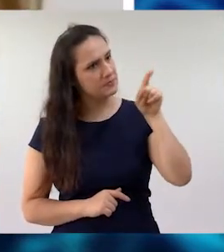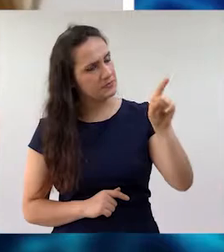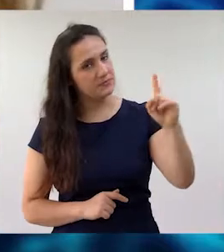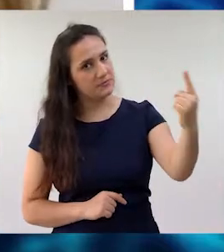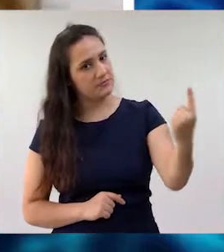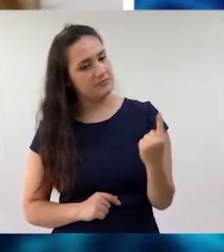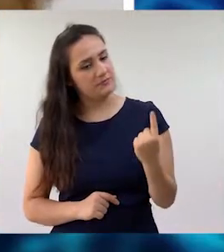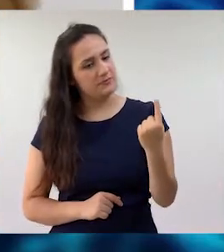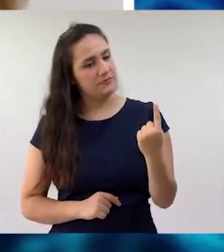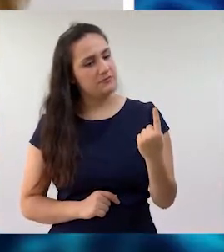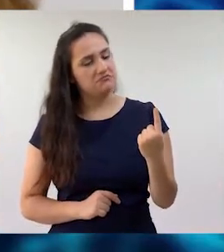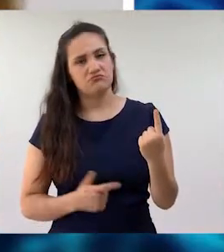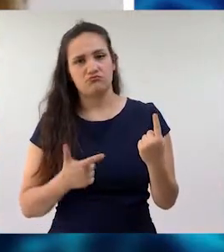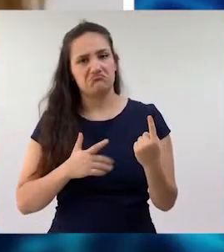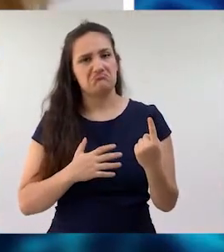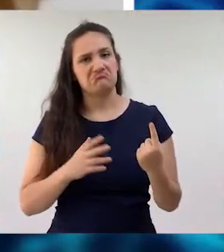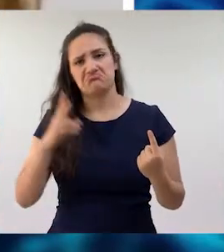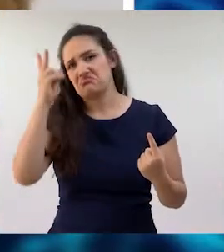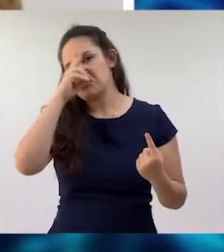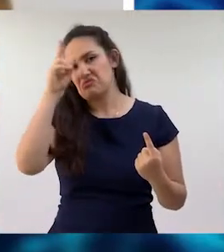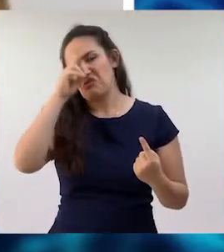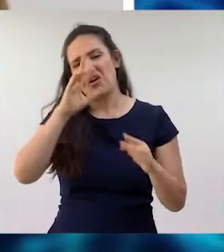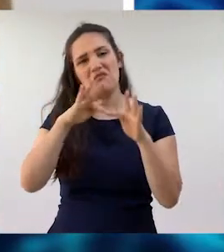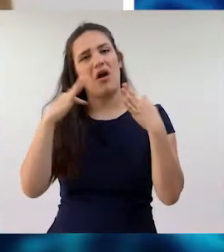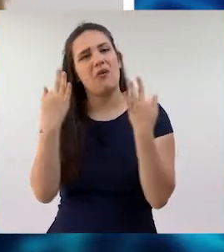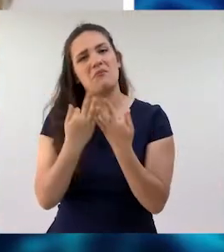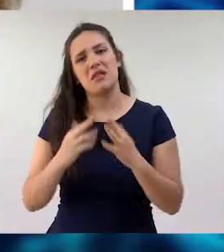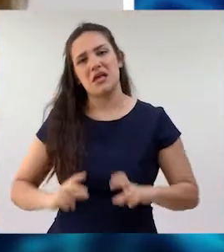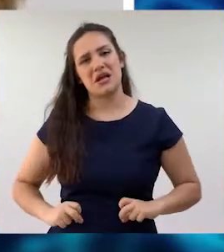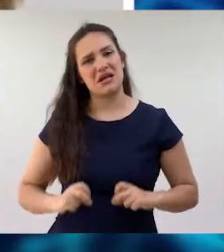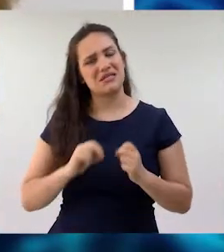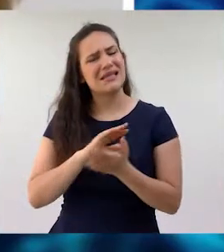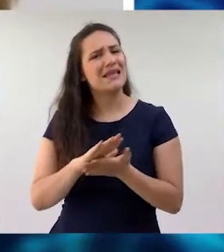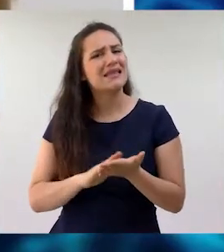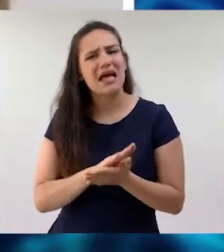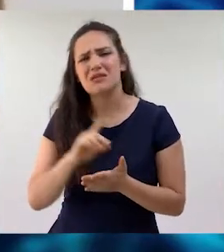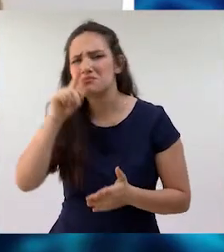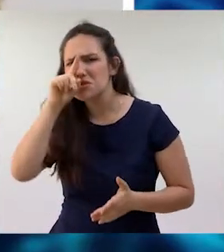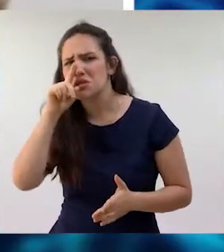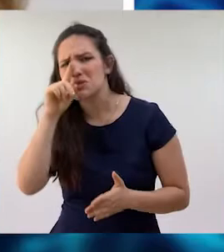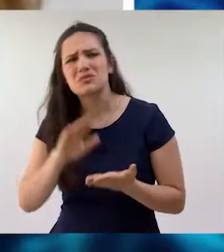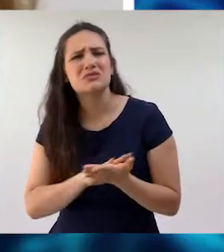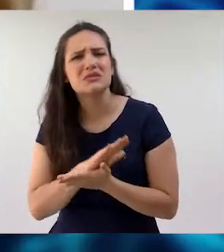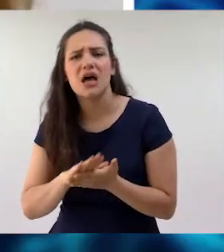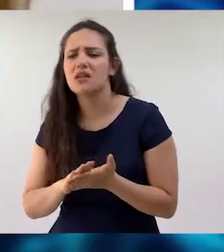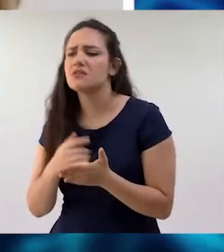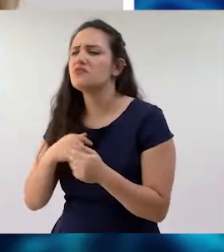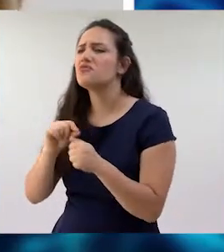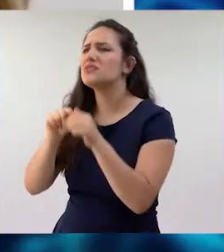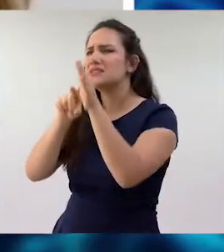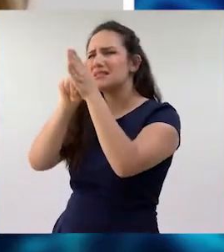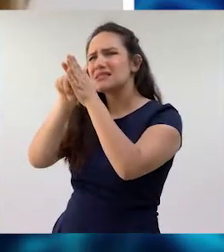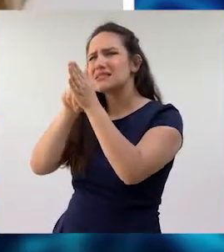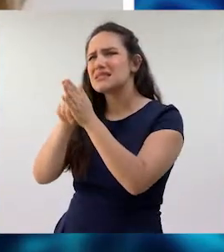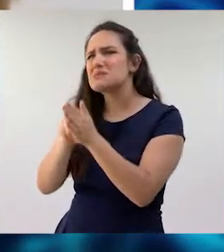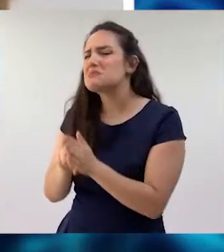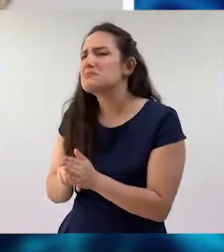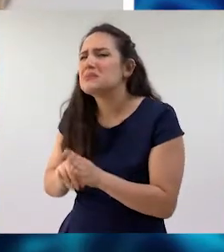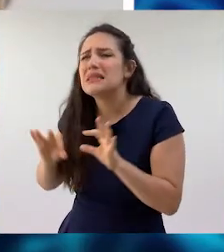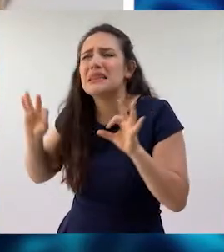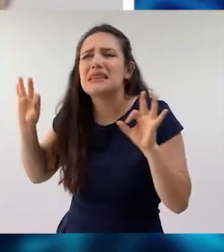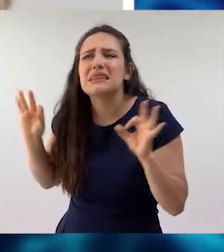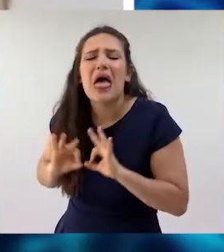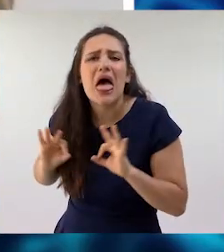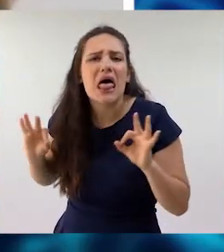uma pessoa venha fazer a prevenção, ela não tem nenhum histórico familiar, ela não tem um fator de risco e não se encontrou